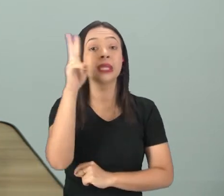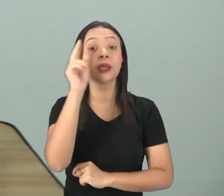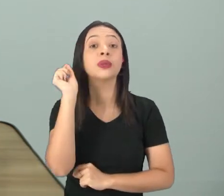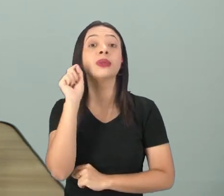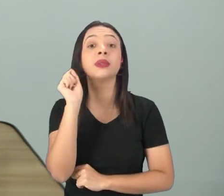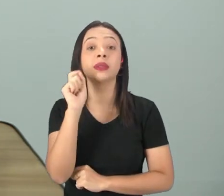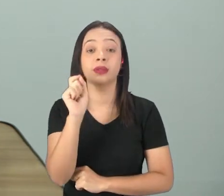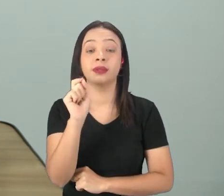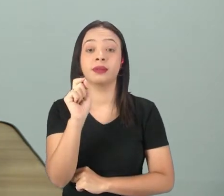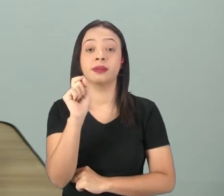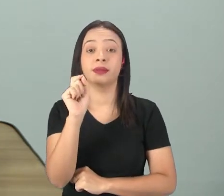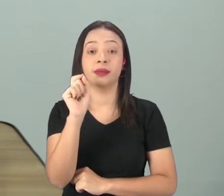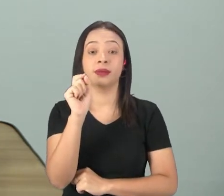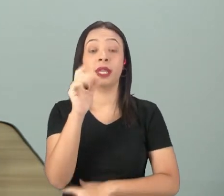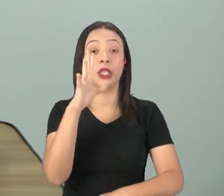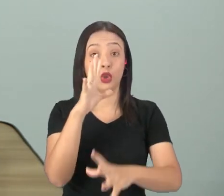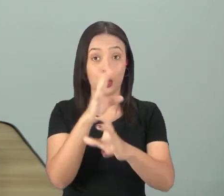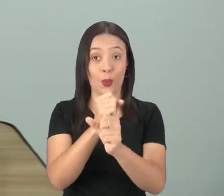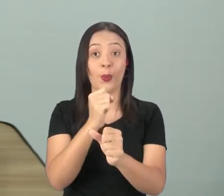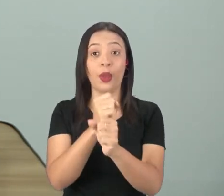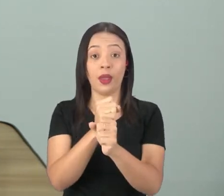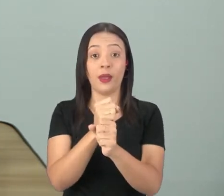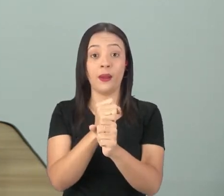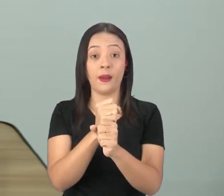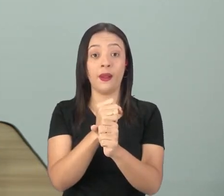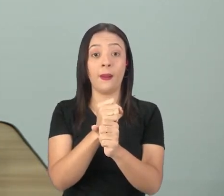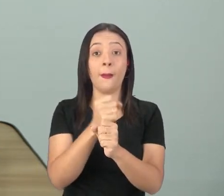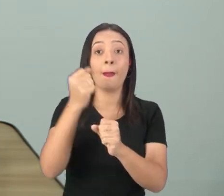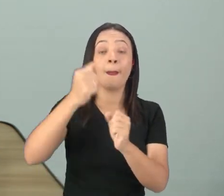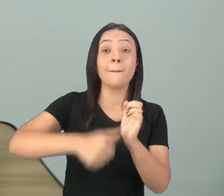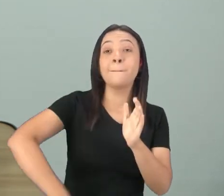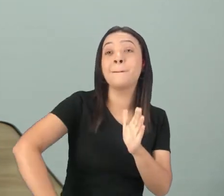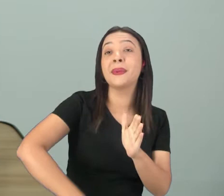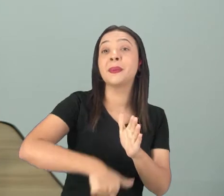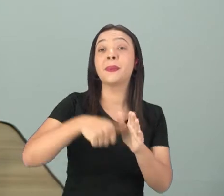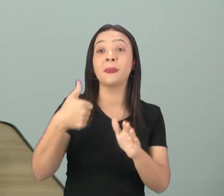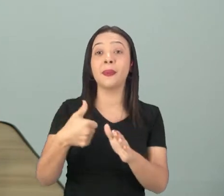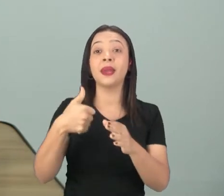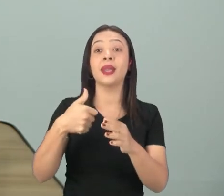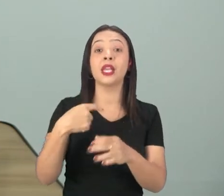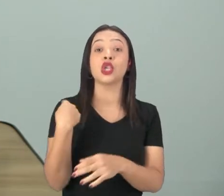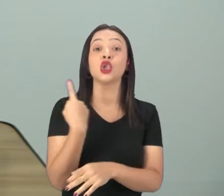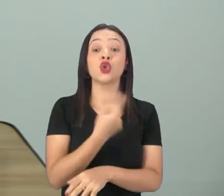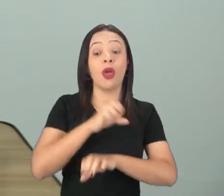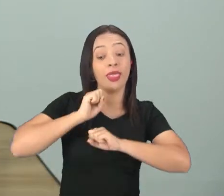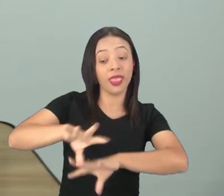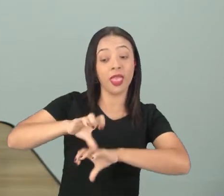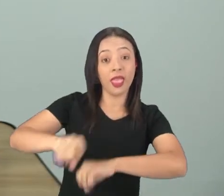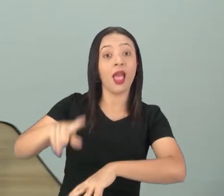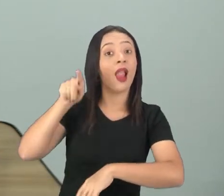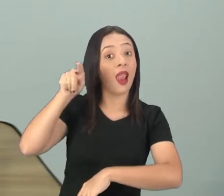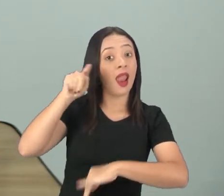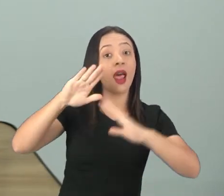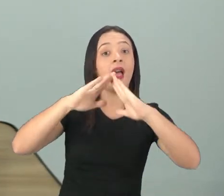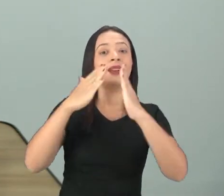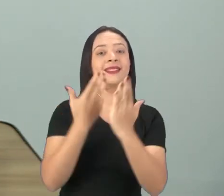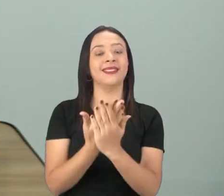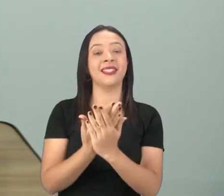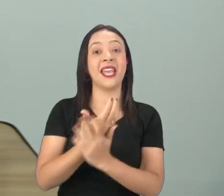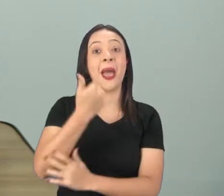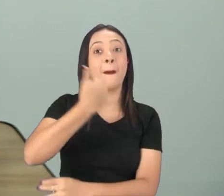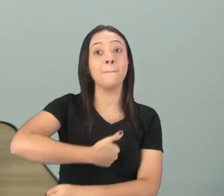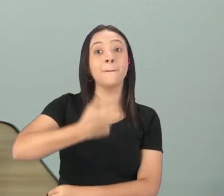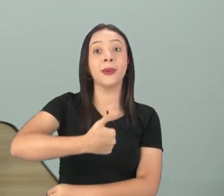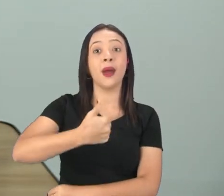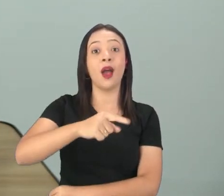lembrar que a adição é a primeira operação que a gente apresenta para vocês na escola. É a primeira que vocês têm que